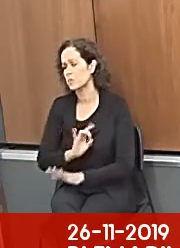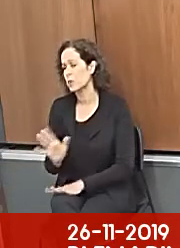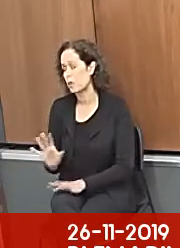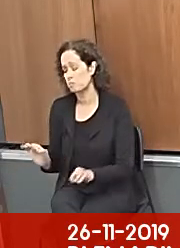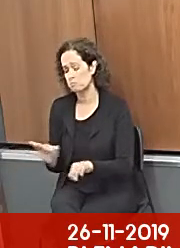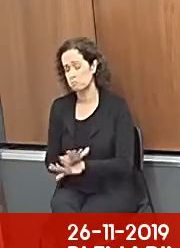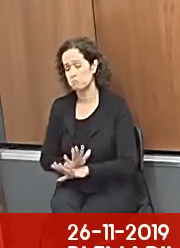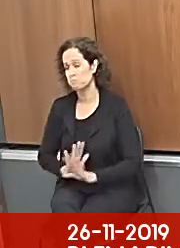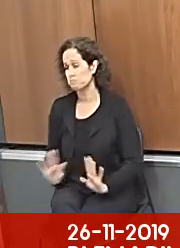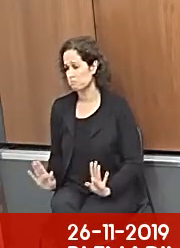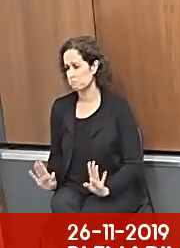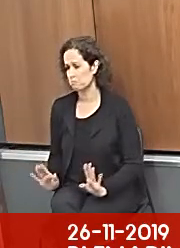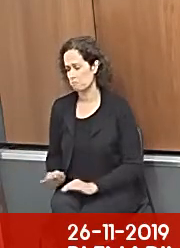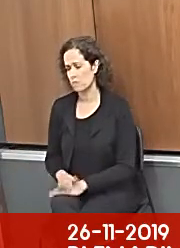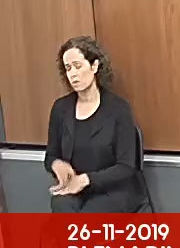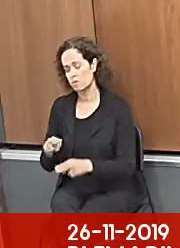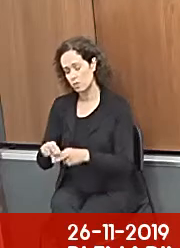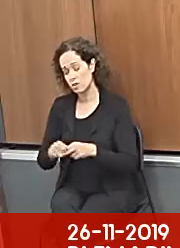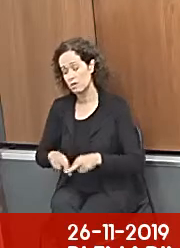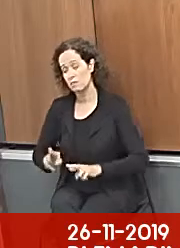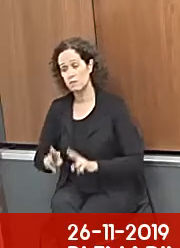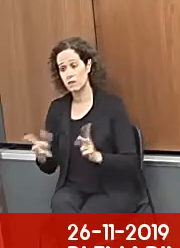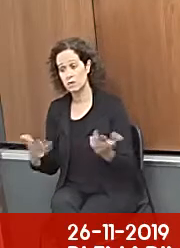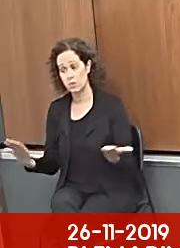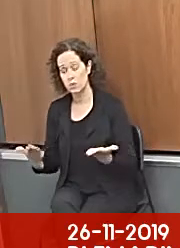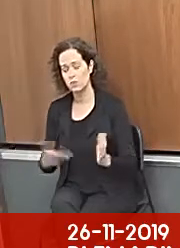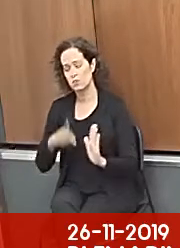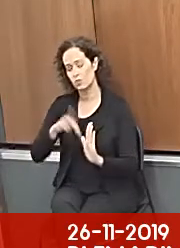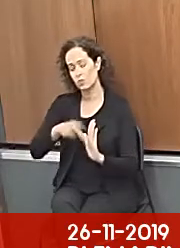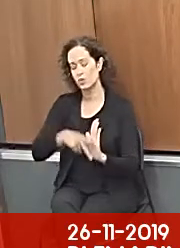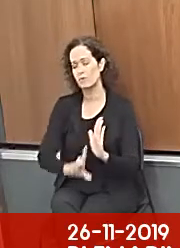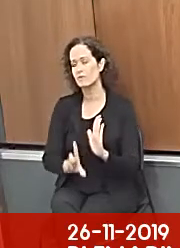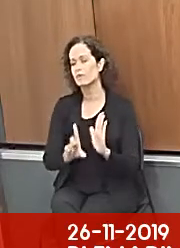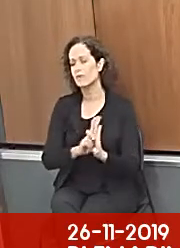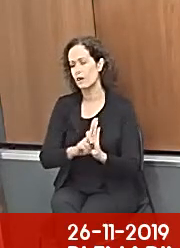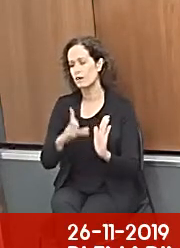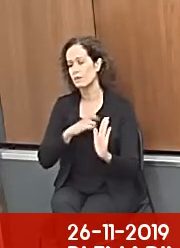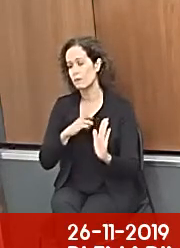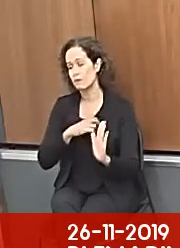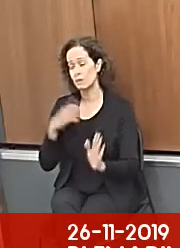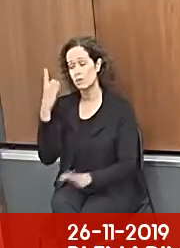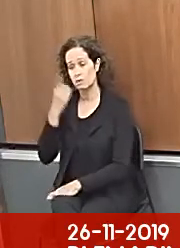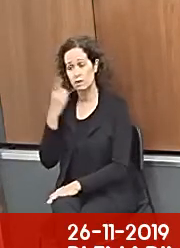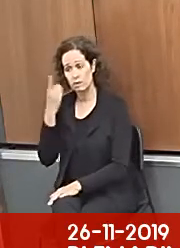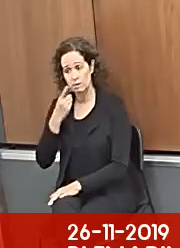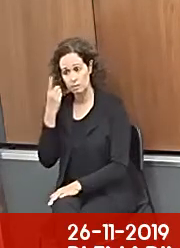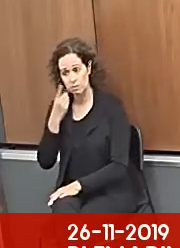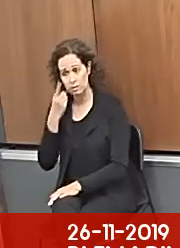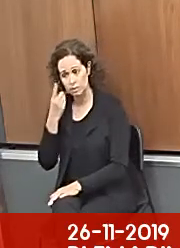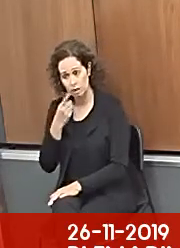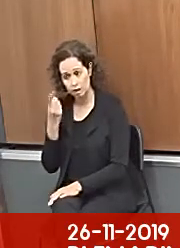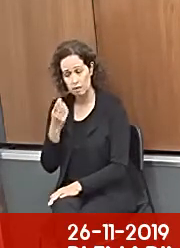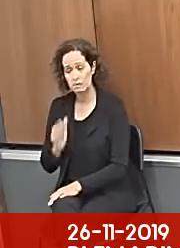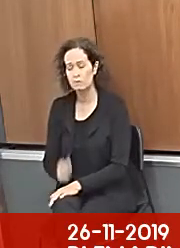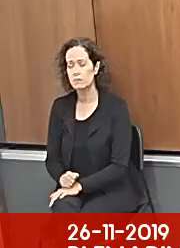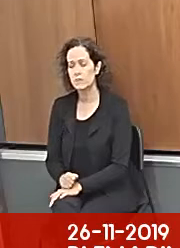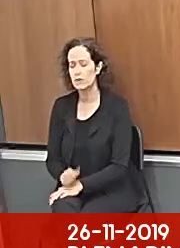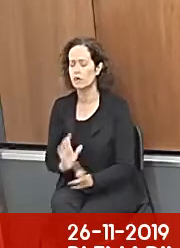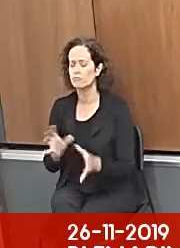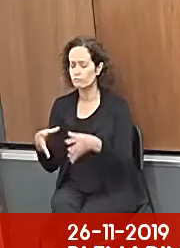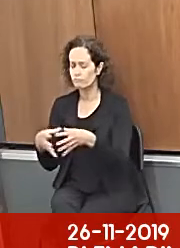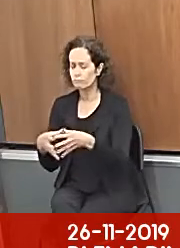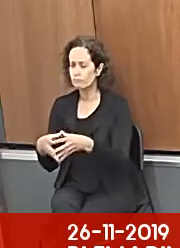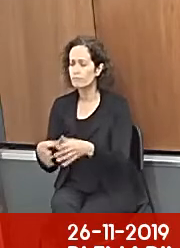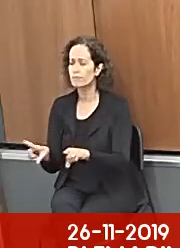pronto. Daí a diferença hoje desse projeto de lei, que nós temos deputados, todos os outros da comissão